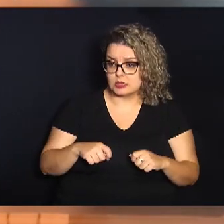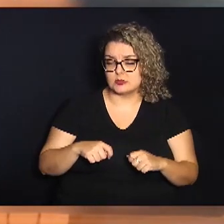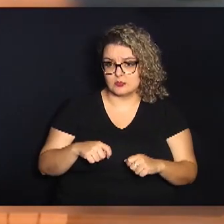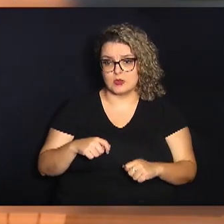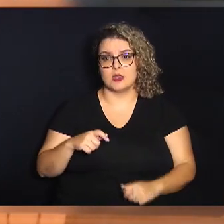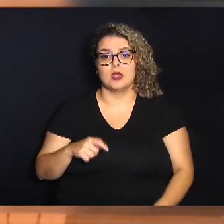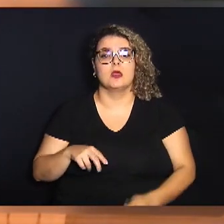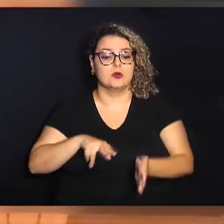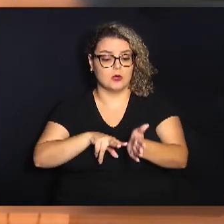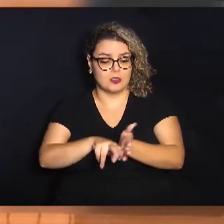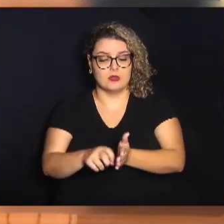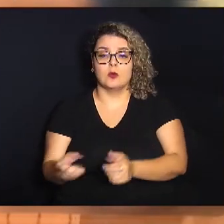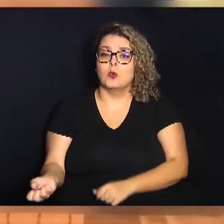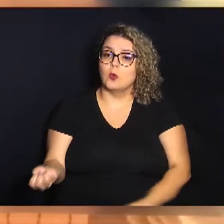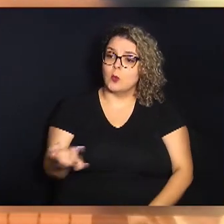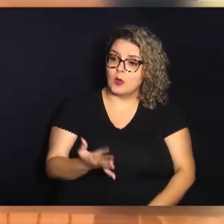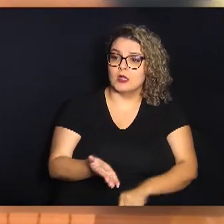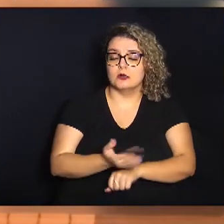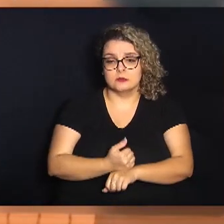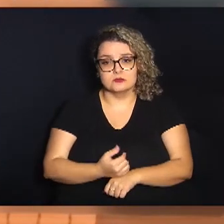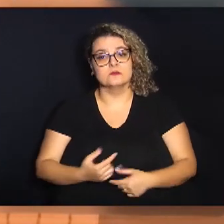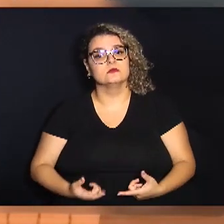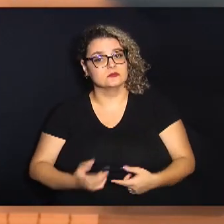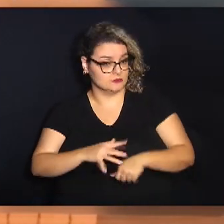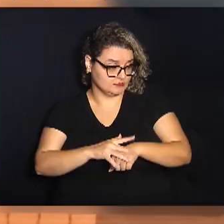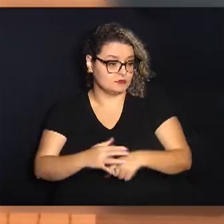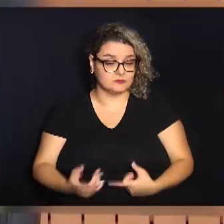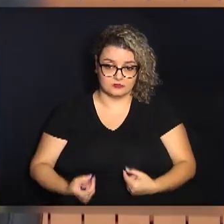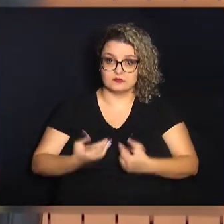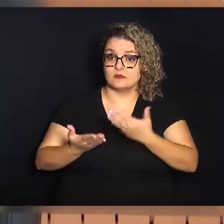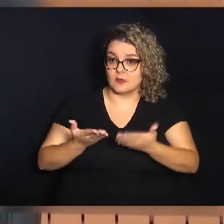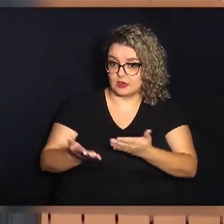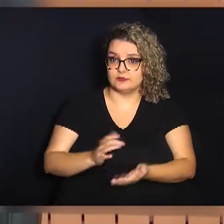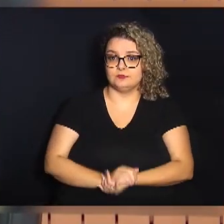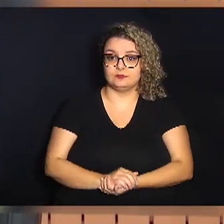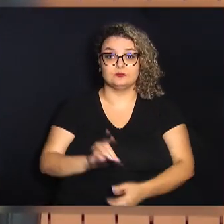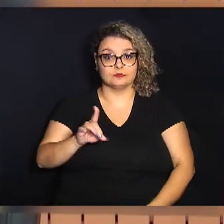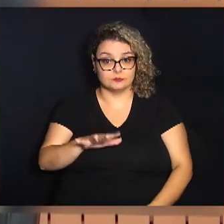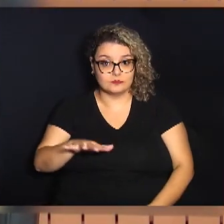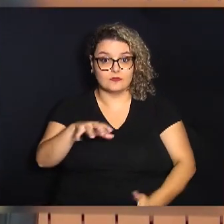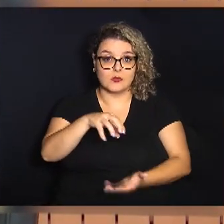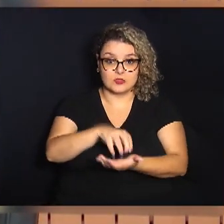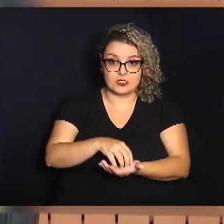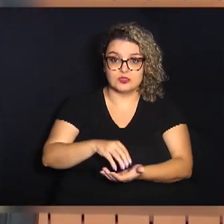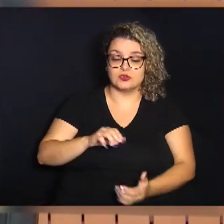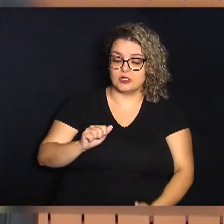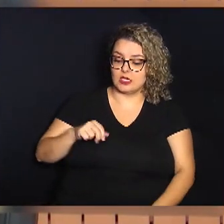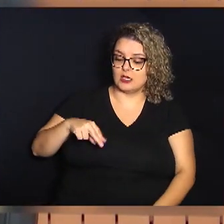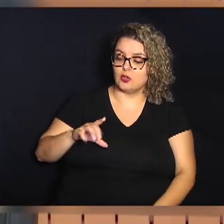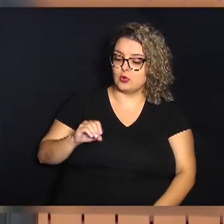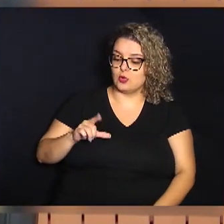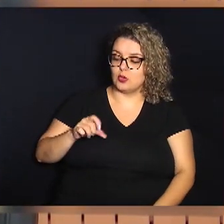sejam diagnosticados quanto antes essa doença, esse câncer, e tratados. O diretor do Centro de Oncologia Campinas,